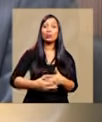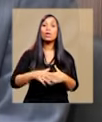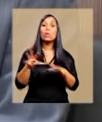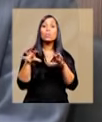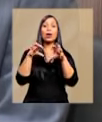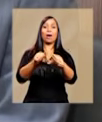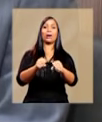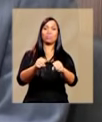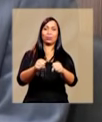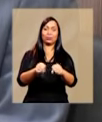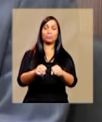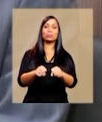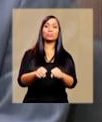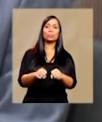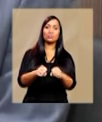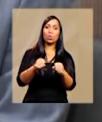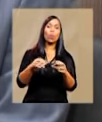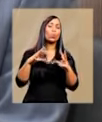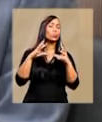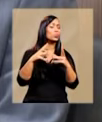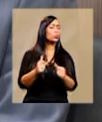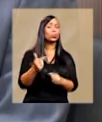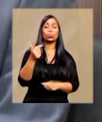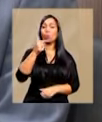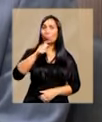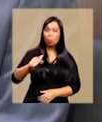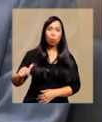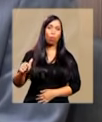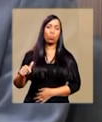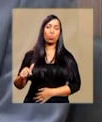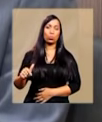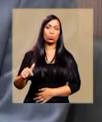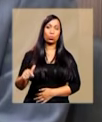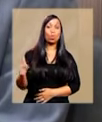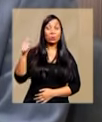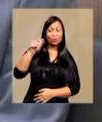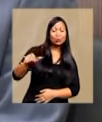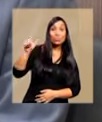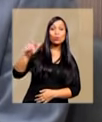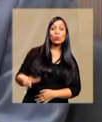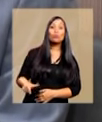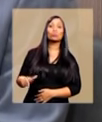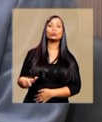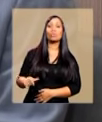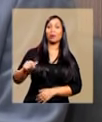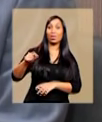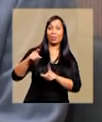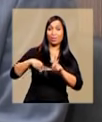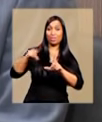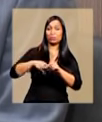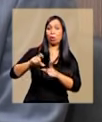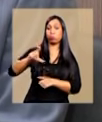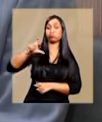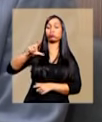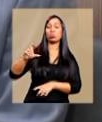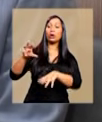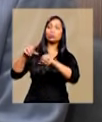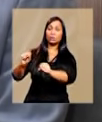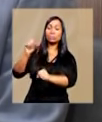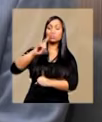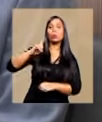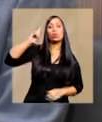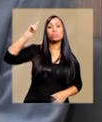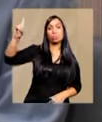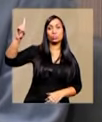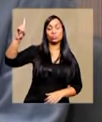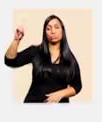É uma adesão a um tu, a um outro. E este outro é de letra maiúscula, né? É adesão